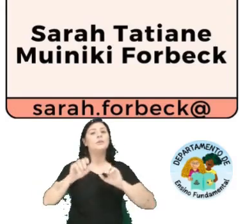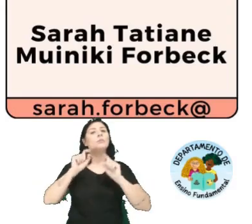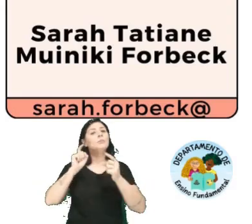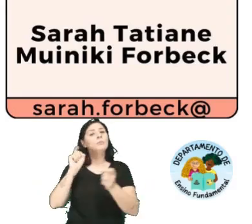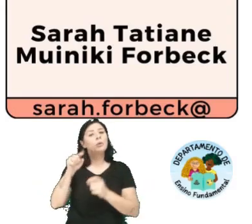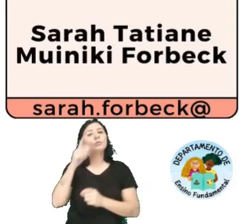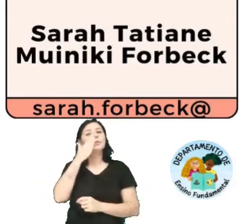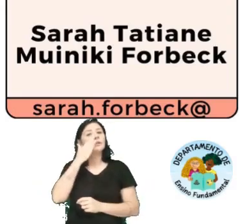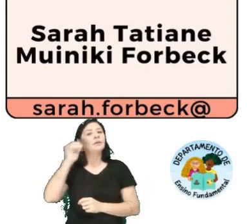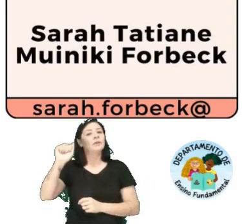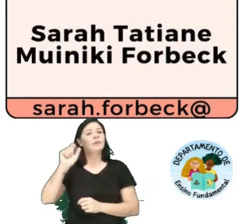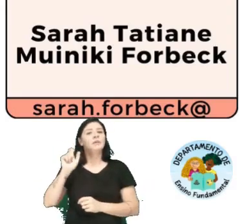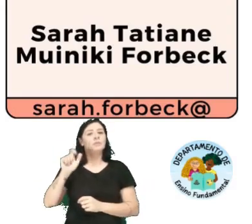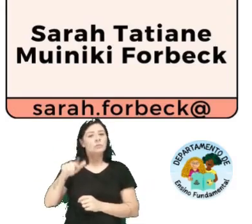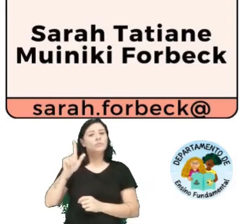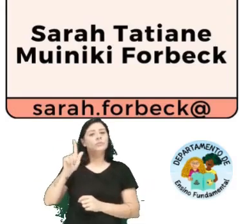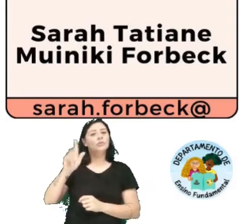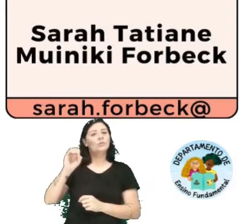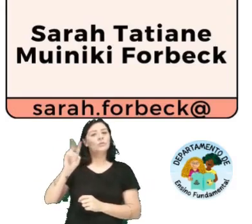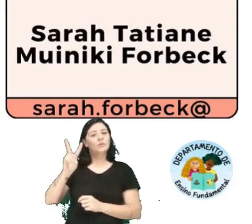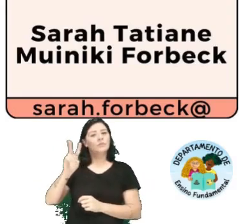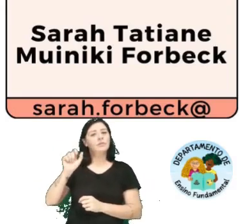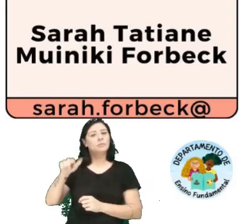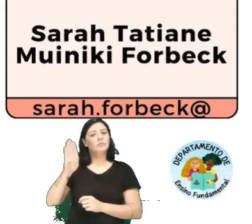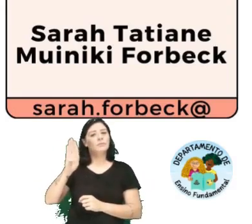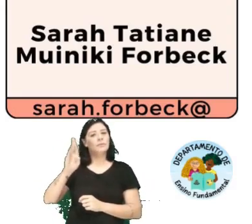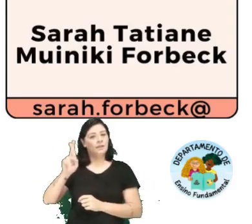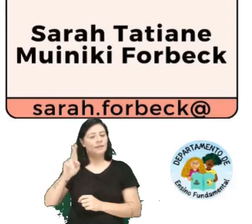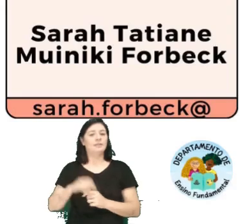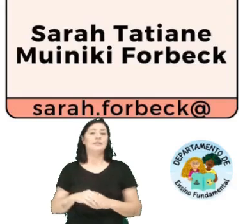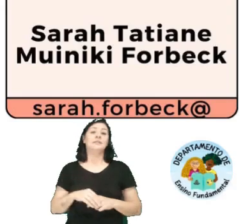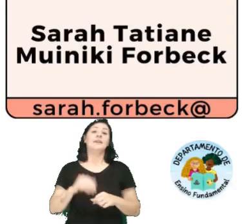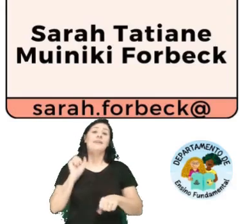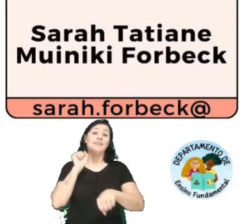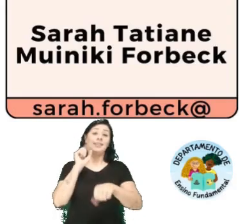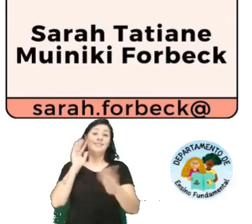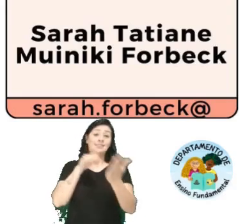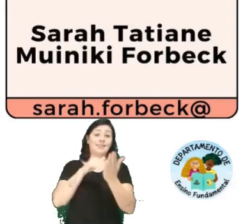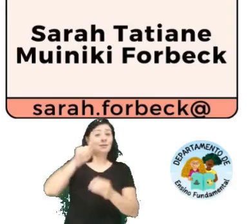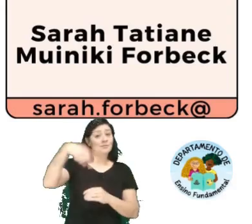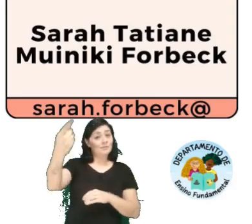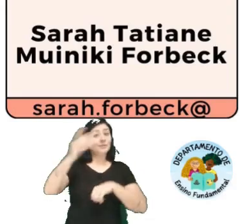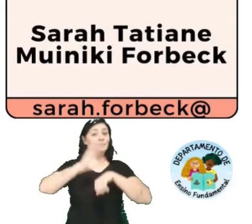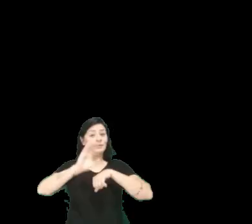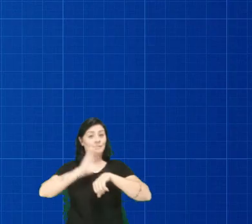conectar@educação.araucaria.pr.gov.br. Esperamos vocês na próxima formação. Até mais!